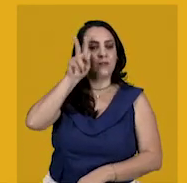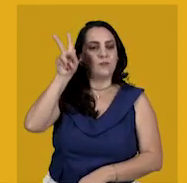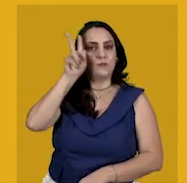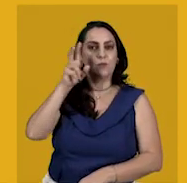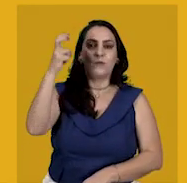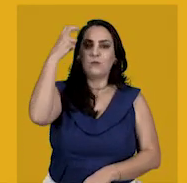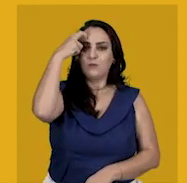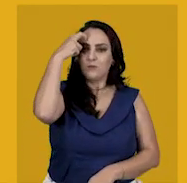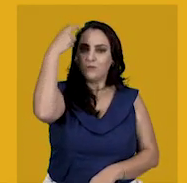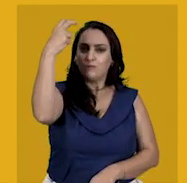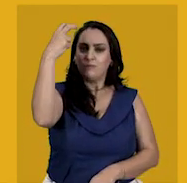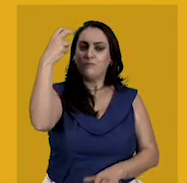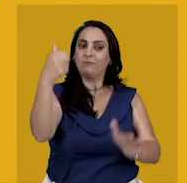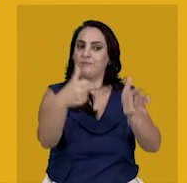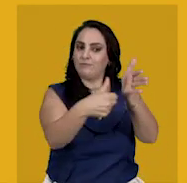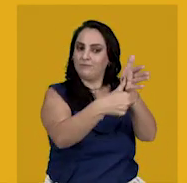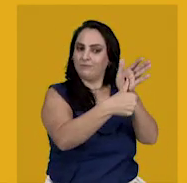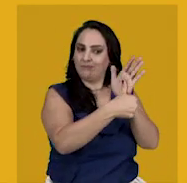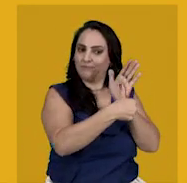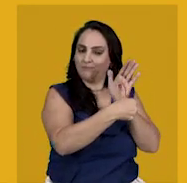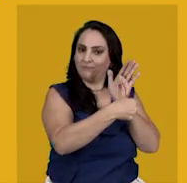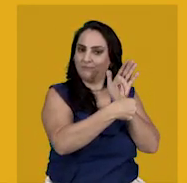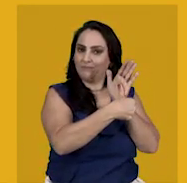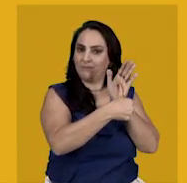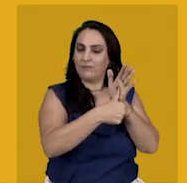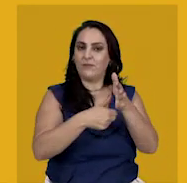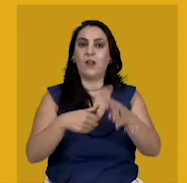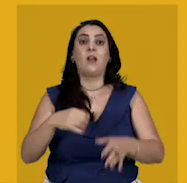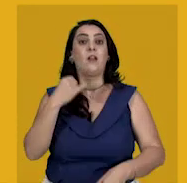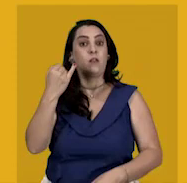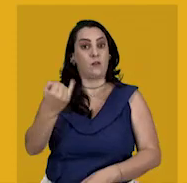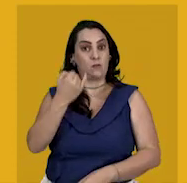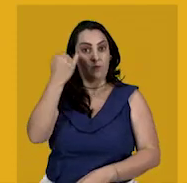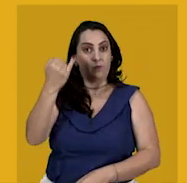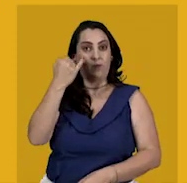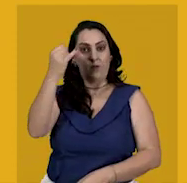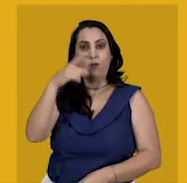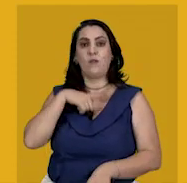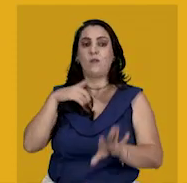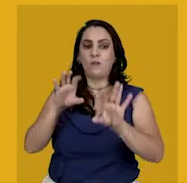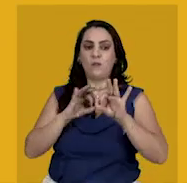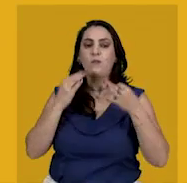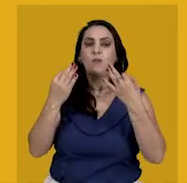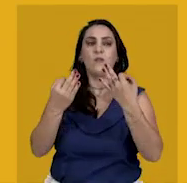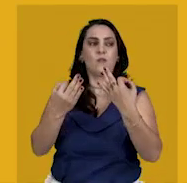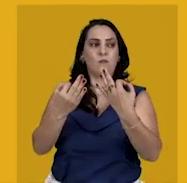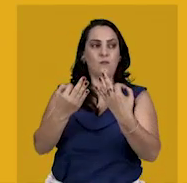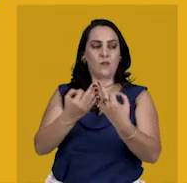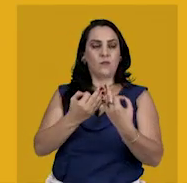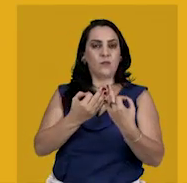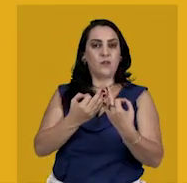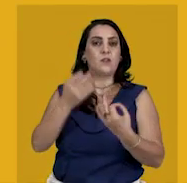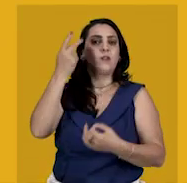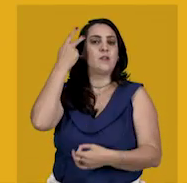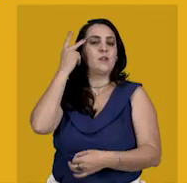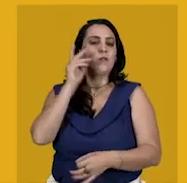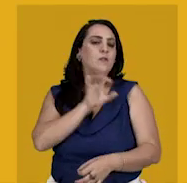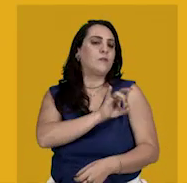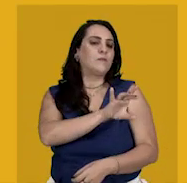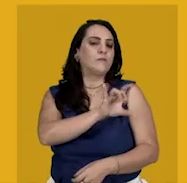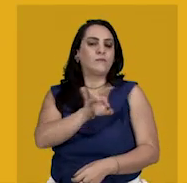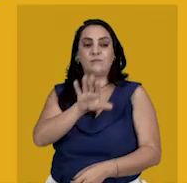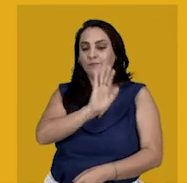identidade, demonstrar a importância da família nos anos iniciais da vida do indivíduo